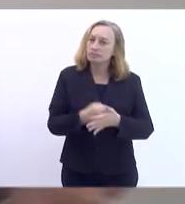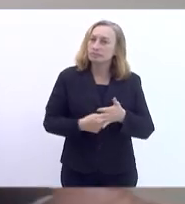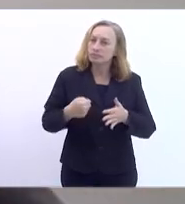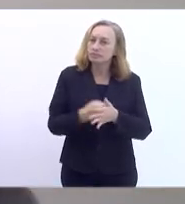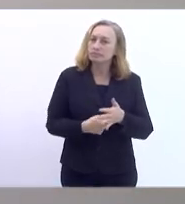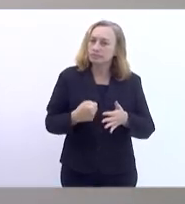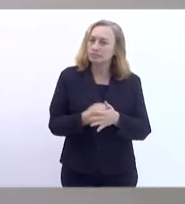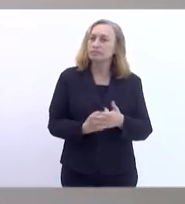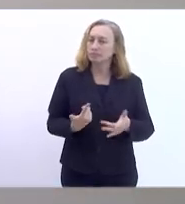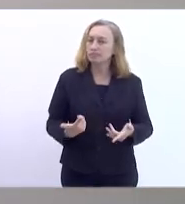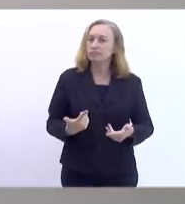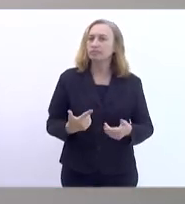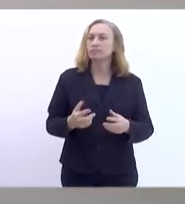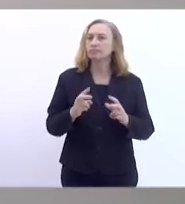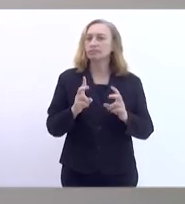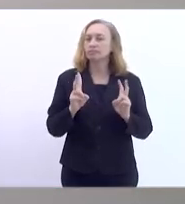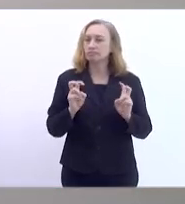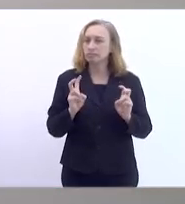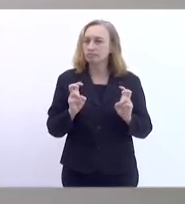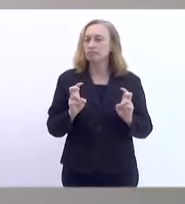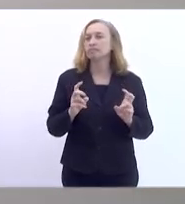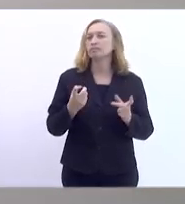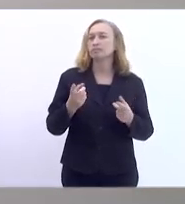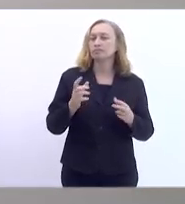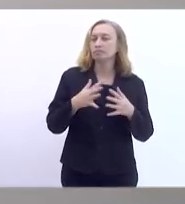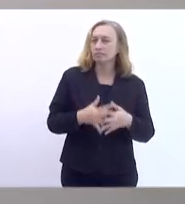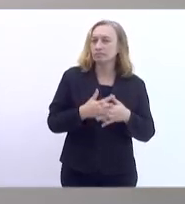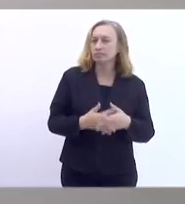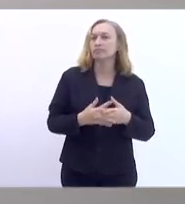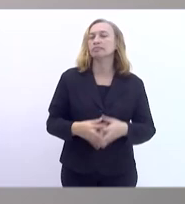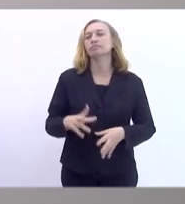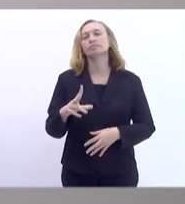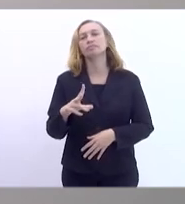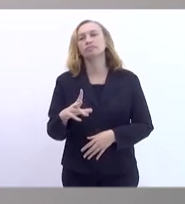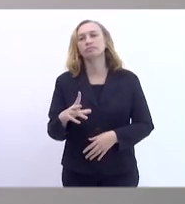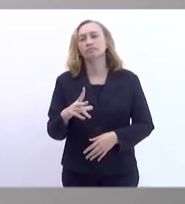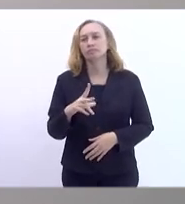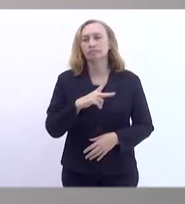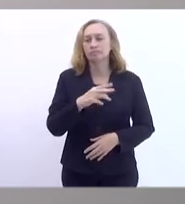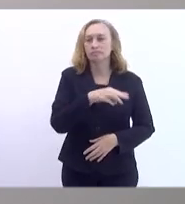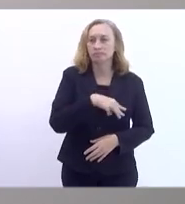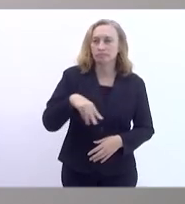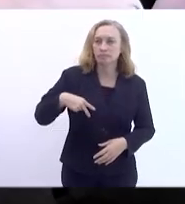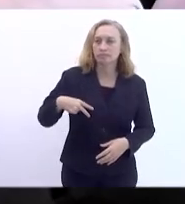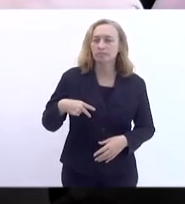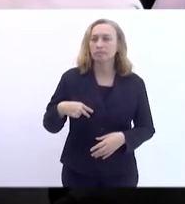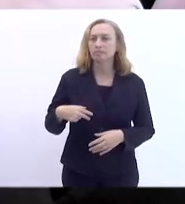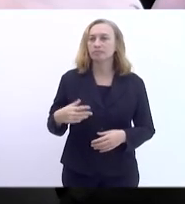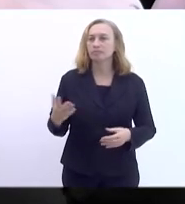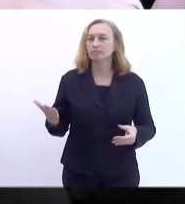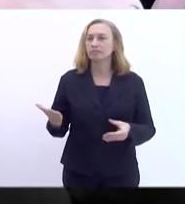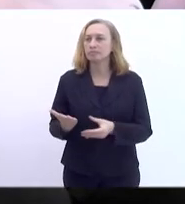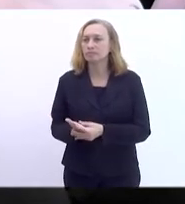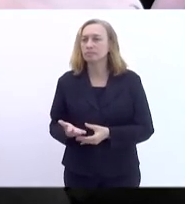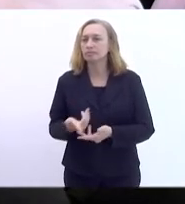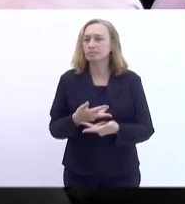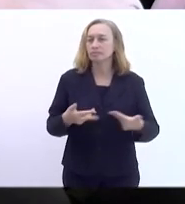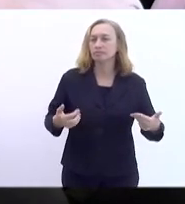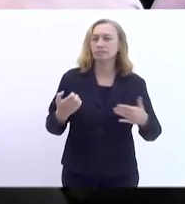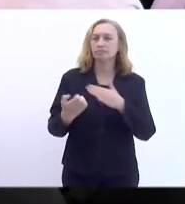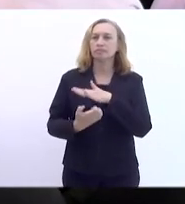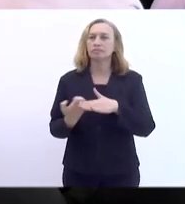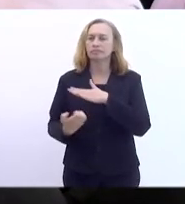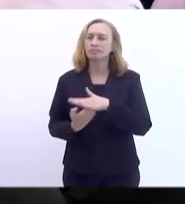situação complicada uma empresa que o próprio Ministério Público tamponante mala e número às vezes